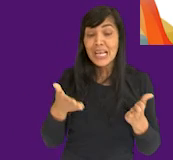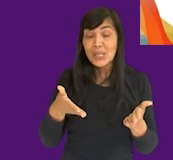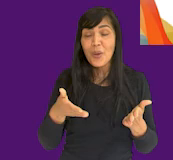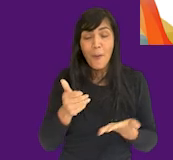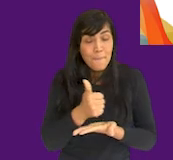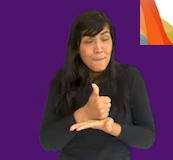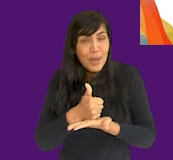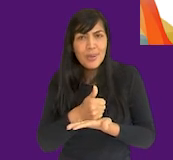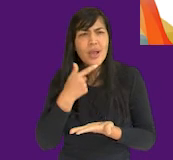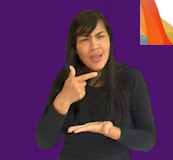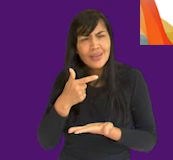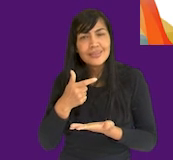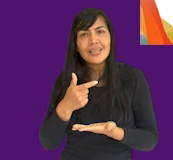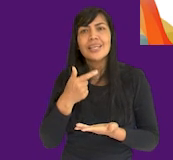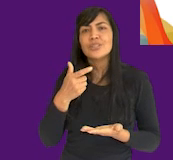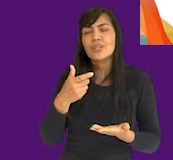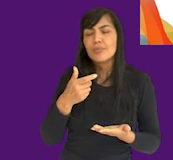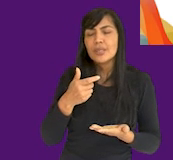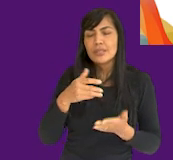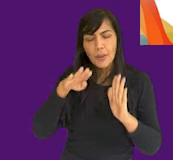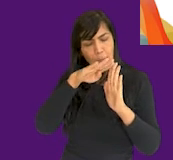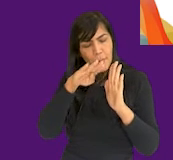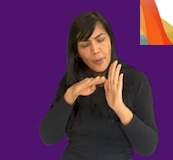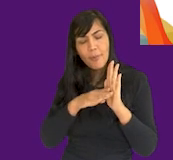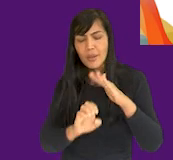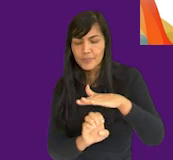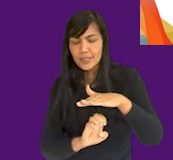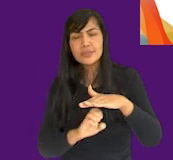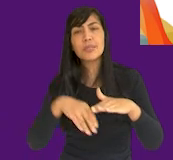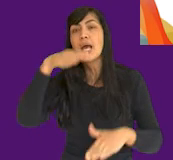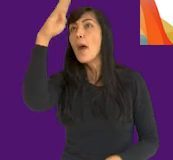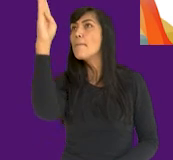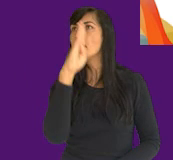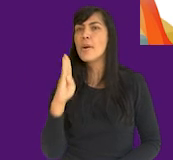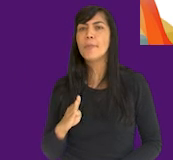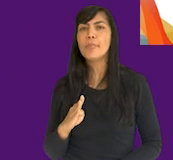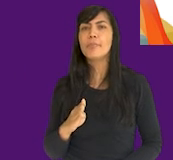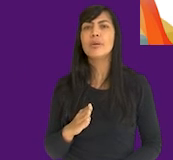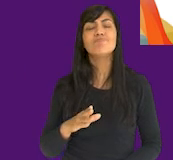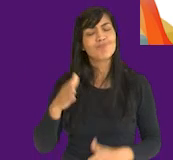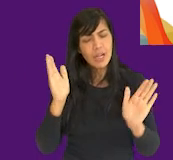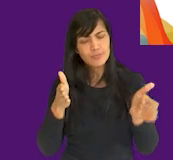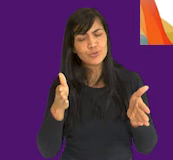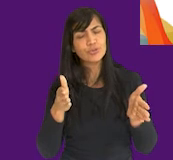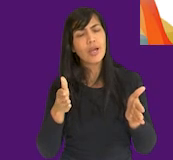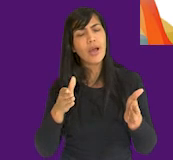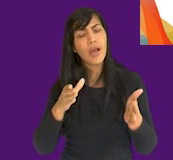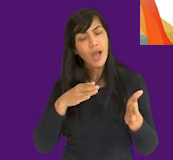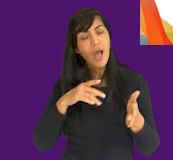gerados Então é isso basicamente brevemente né as empresas brasileiras